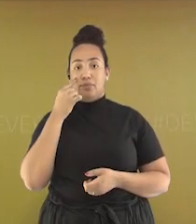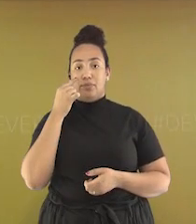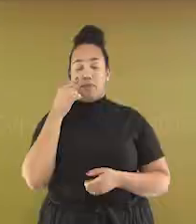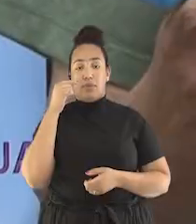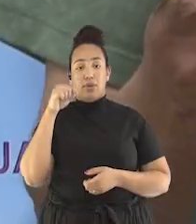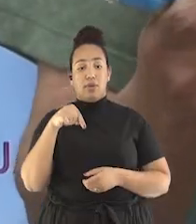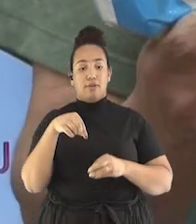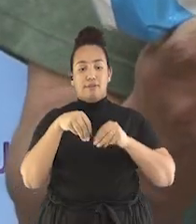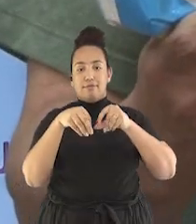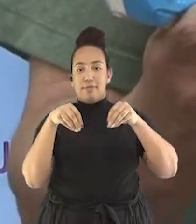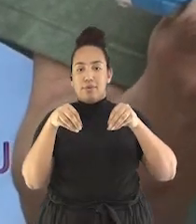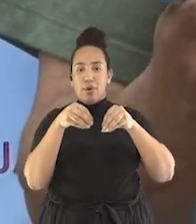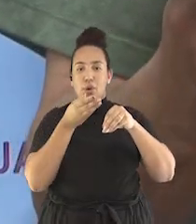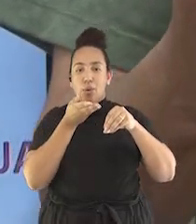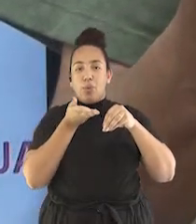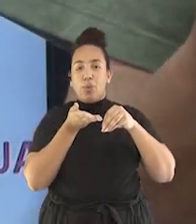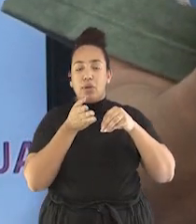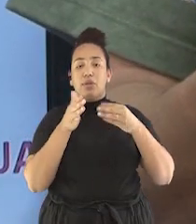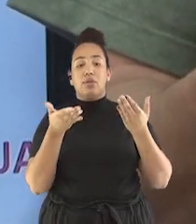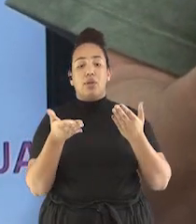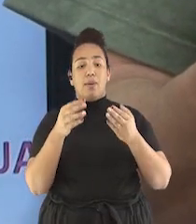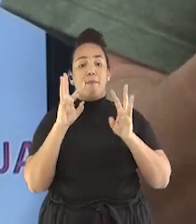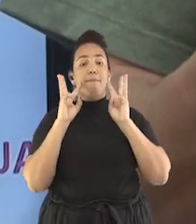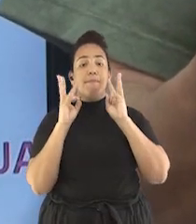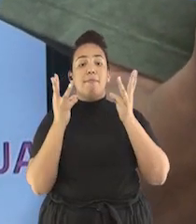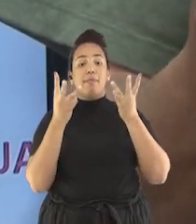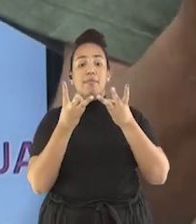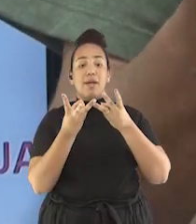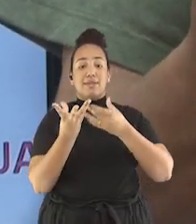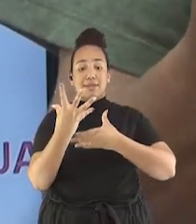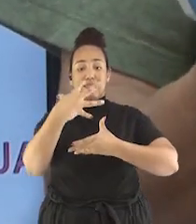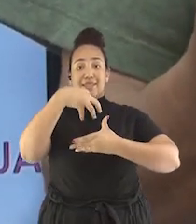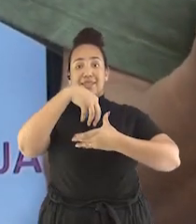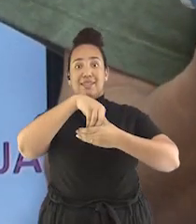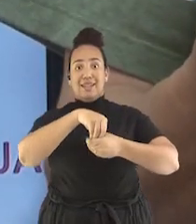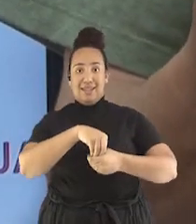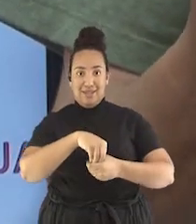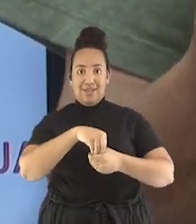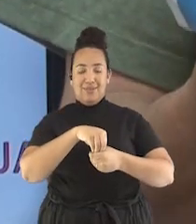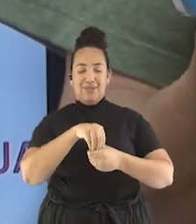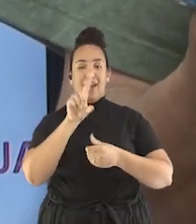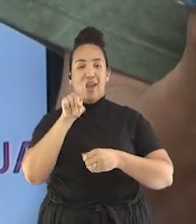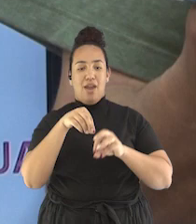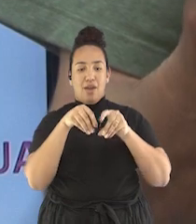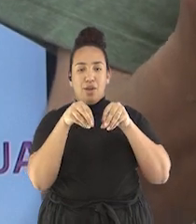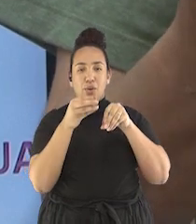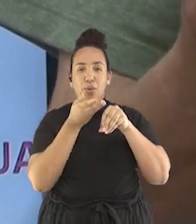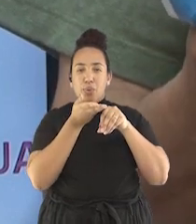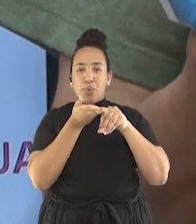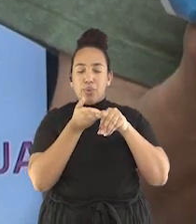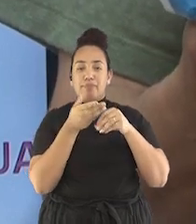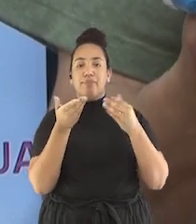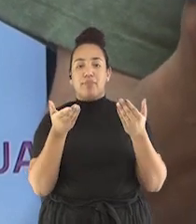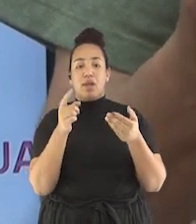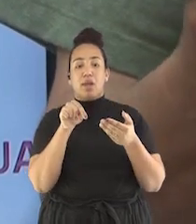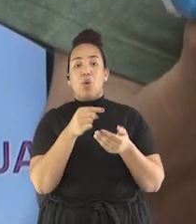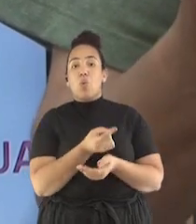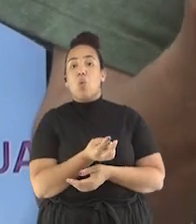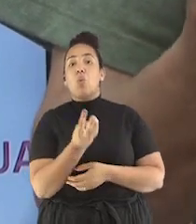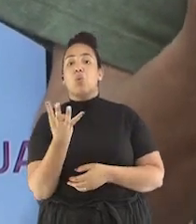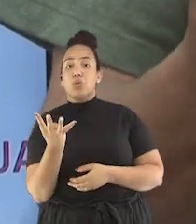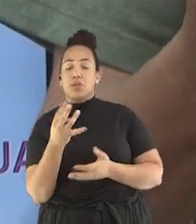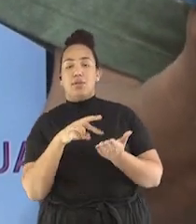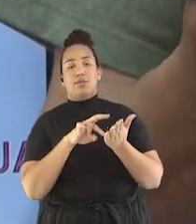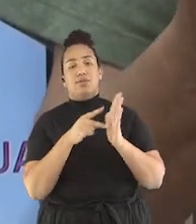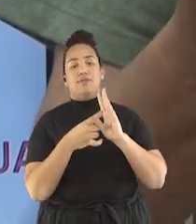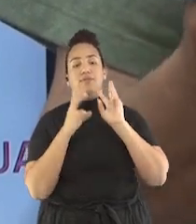pacote de polvilho. A massa é o quê? É o que está dentro desse pacote, é o polvilho. É a